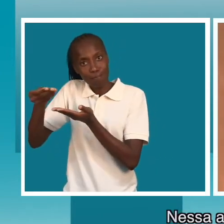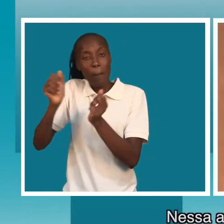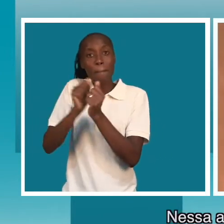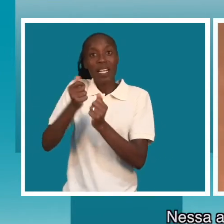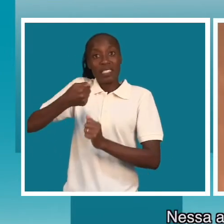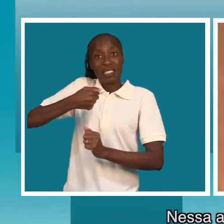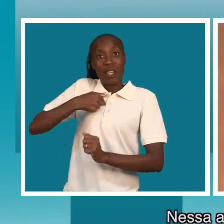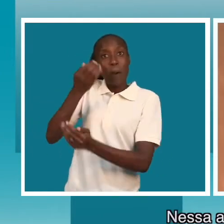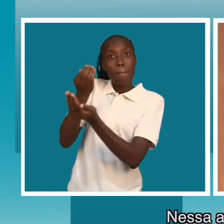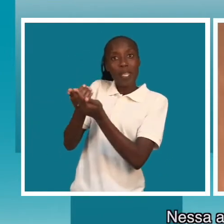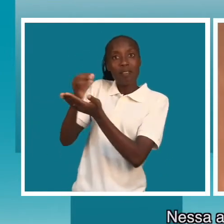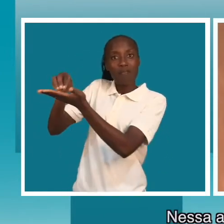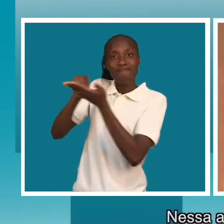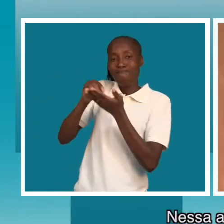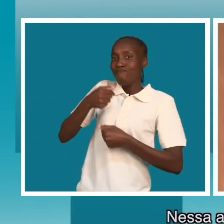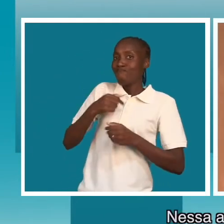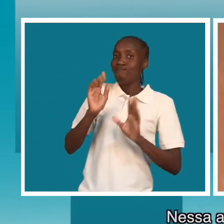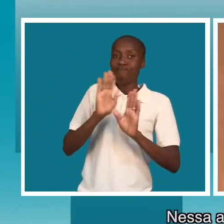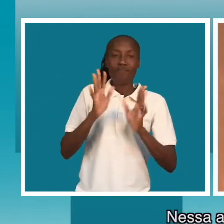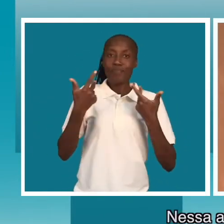E ele, nessa altura,